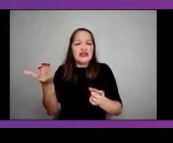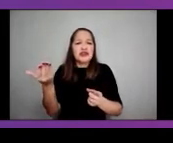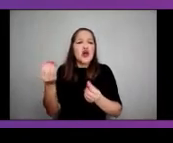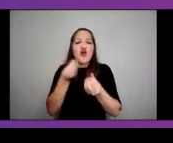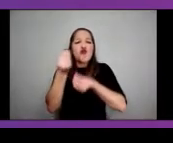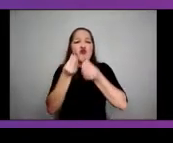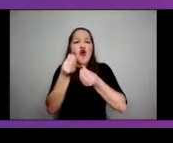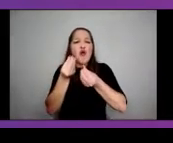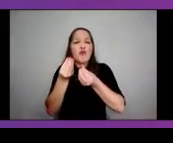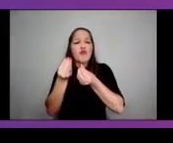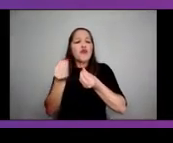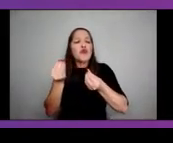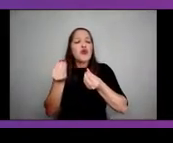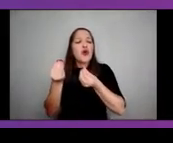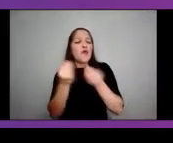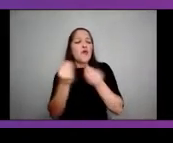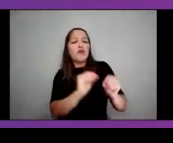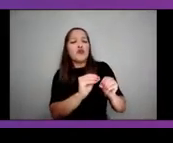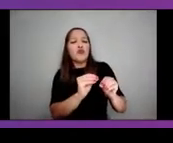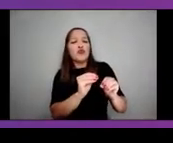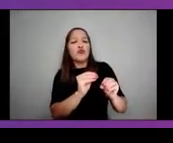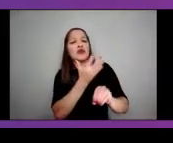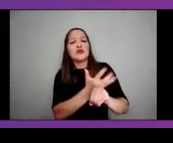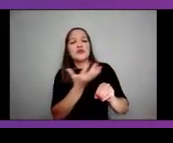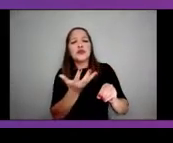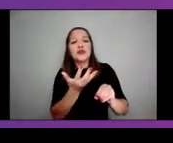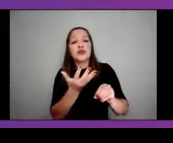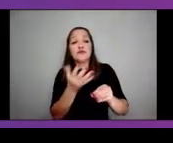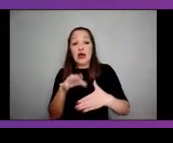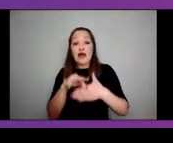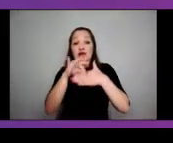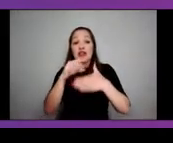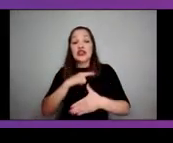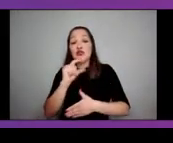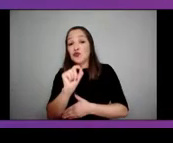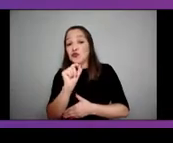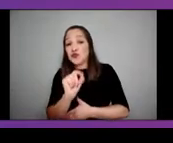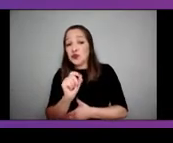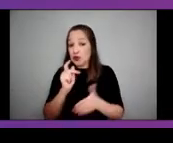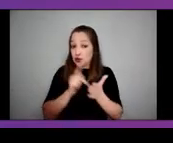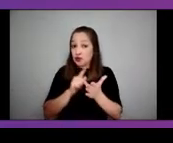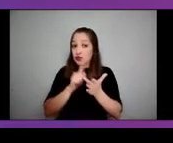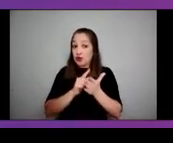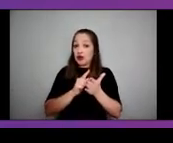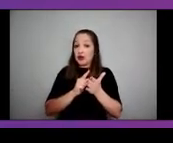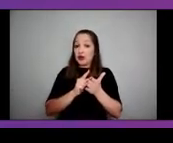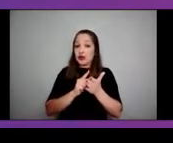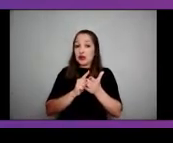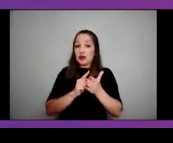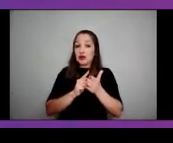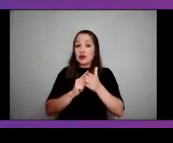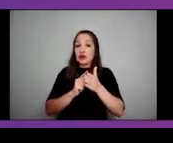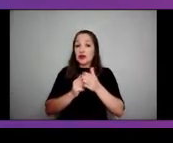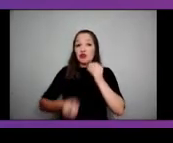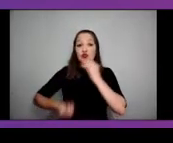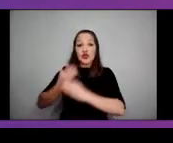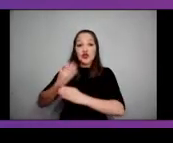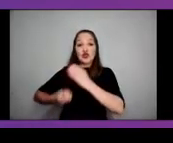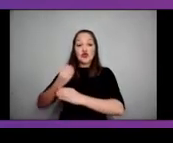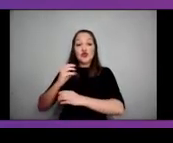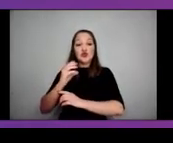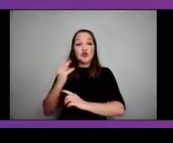assim referências o que eu tenho na verdade pesquisando que produz acho que tem um instituto arte na escola que tem uma um